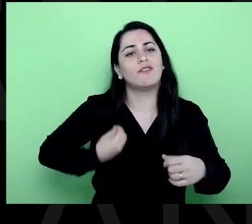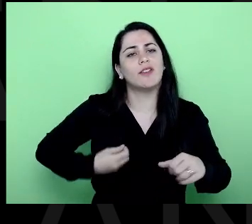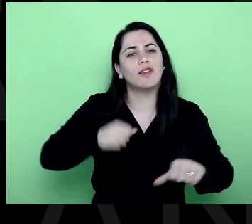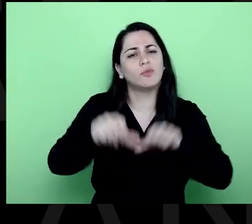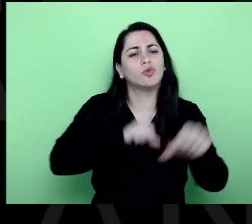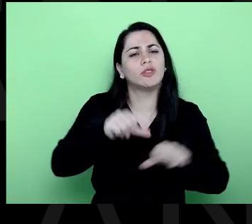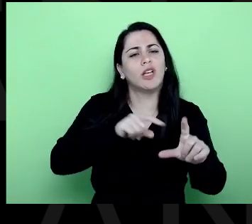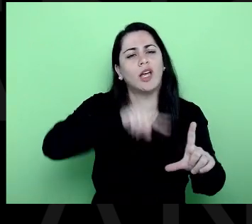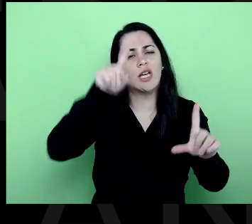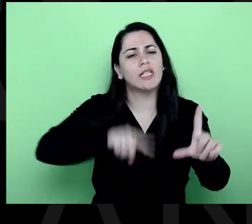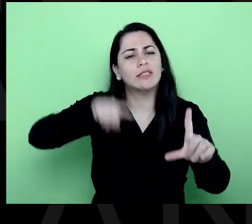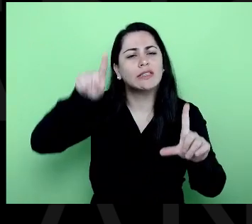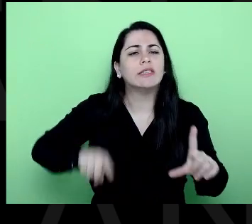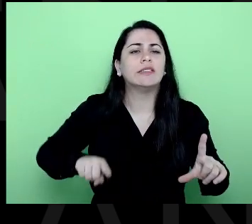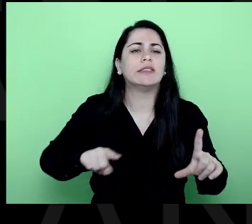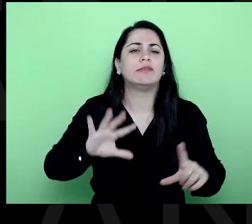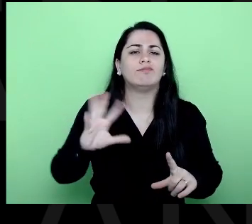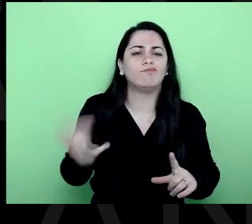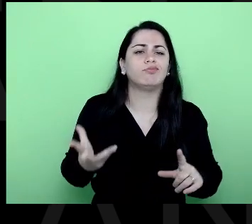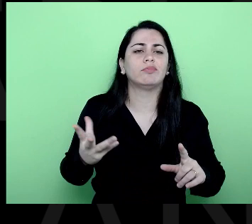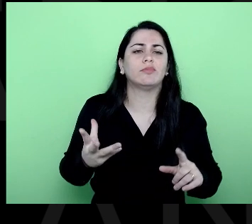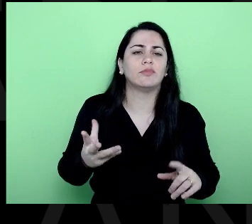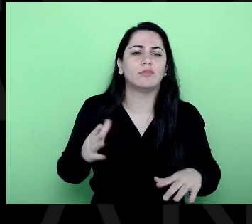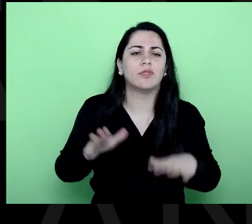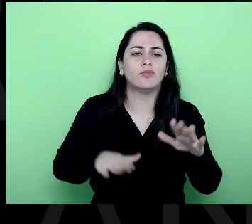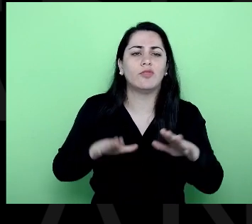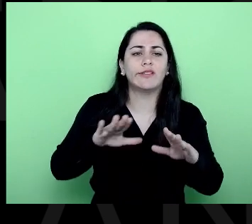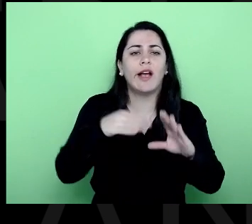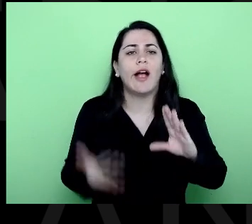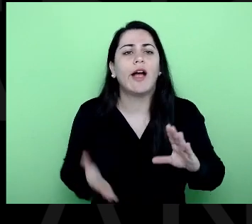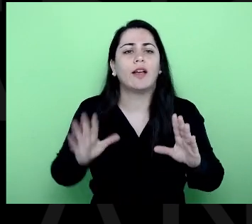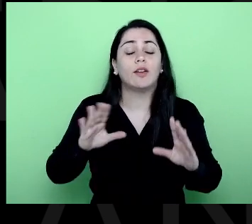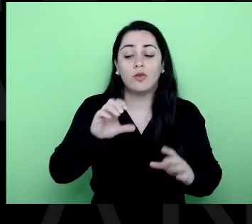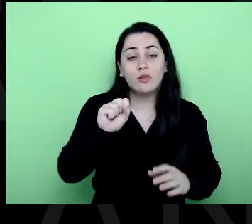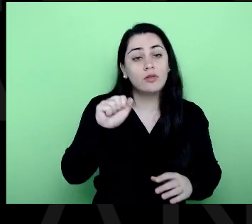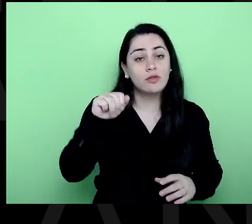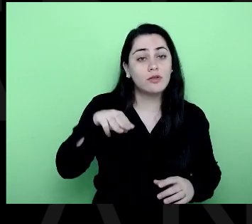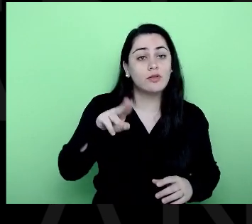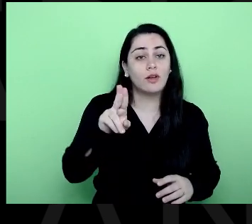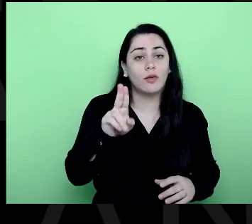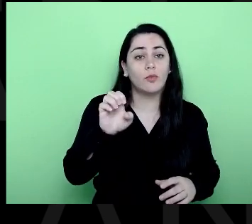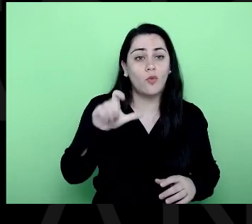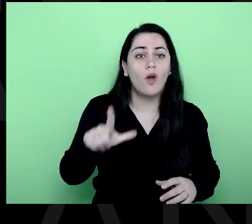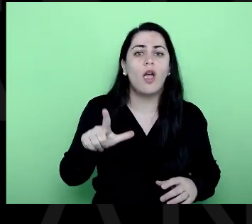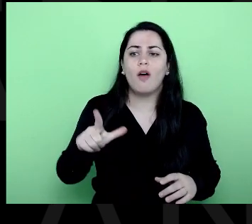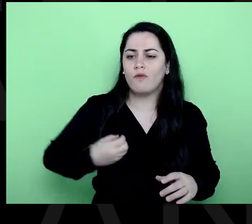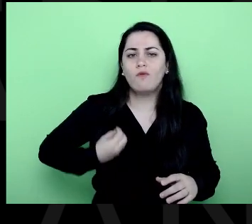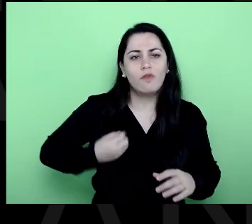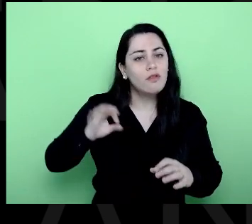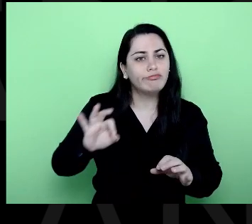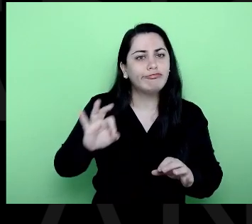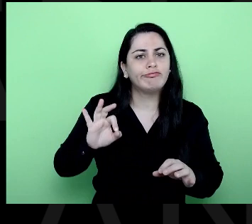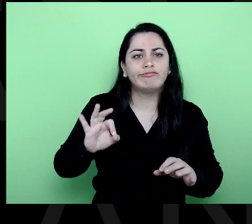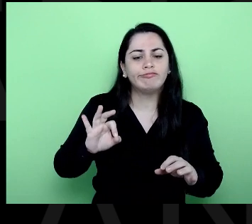altos e baixos, as quedas. E o Samuel Weiner é isso, né? O Samuel Weiner é uma vida